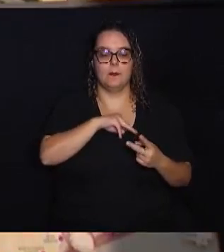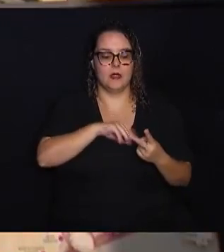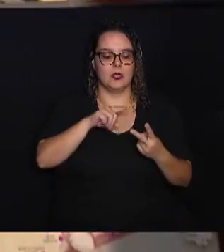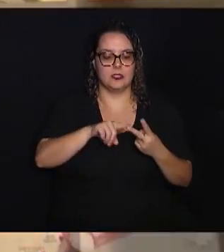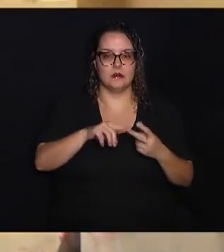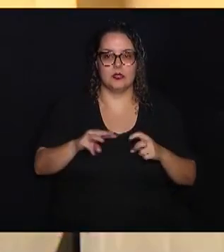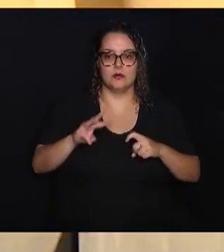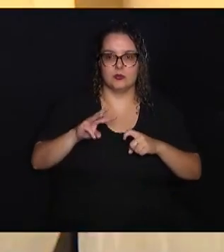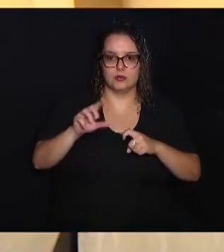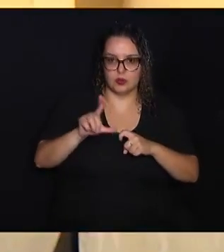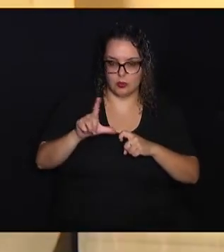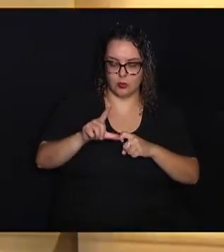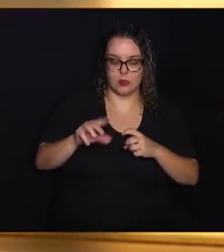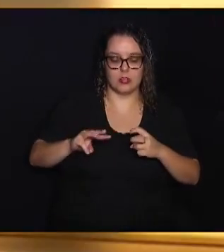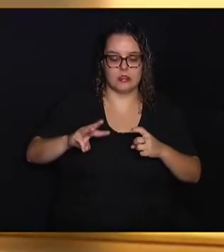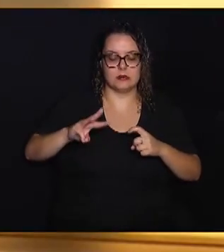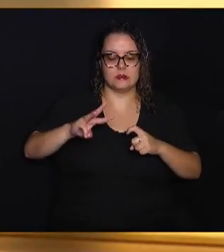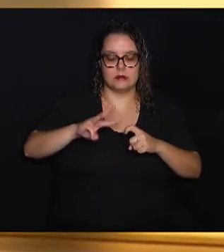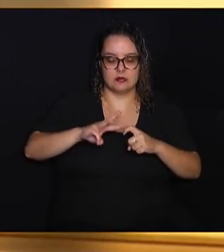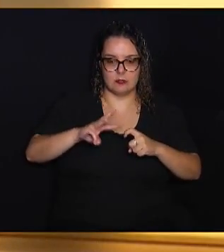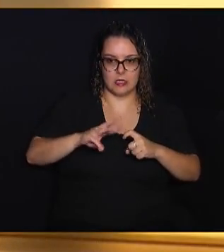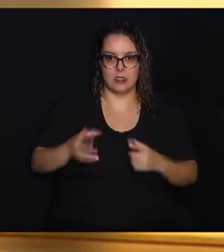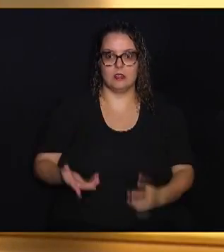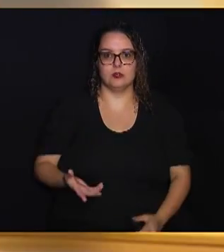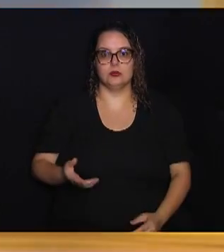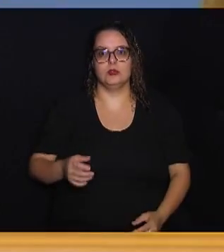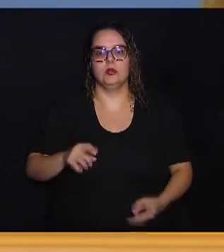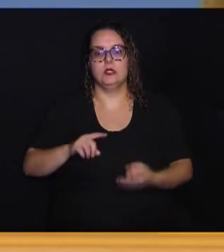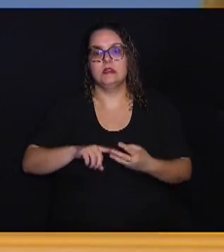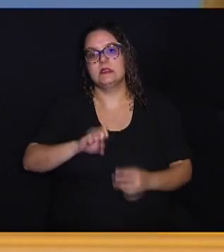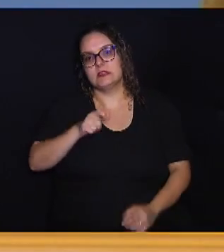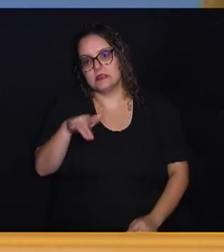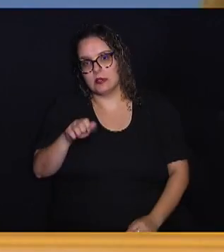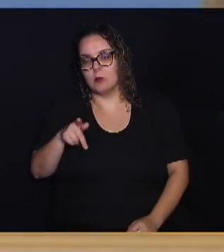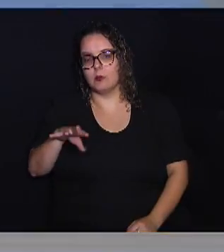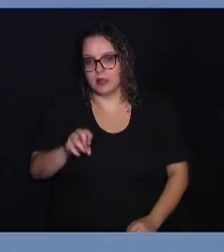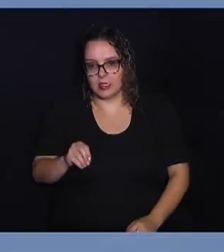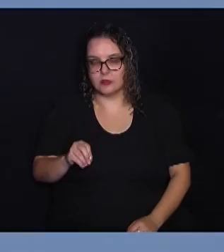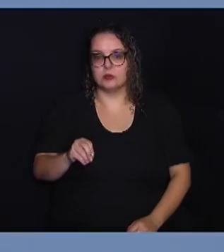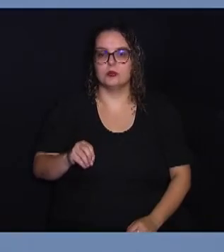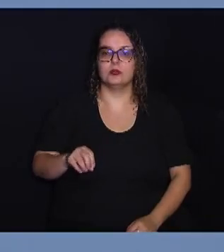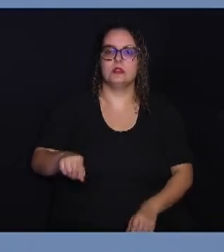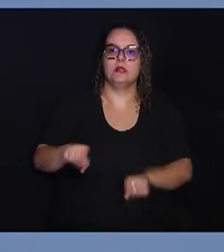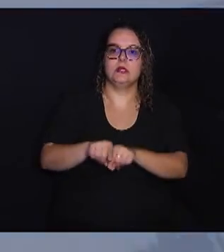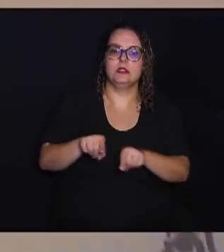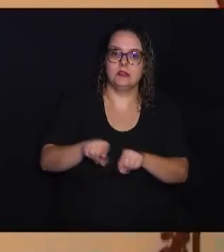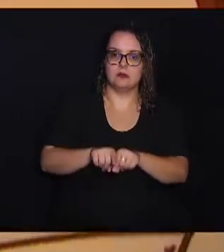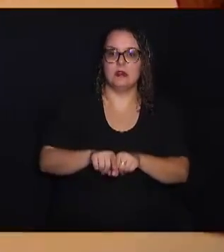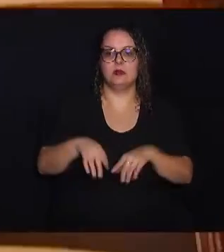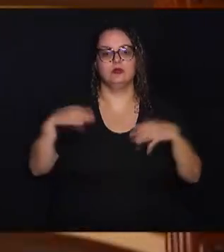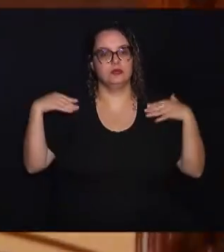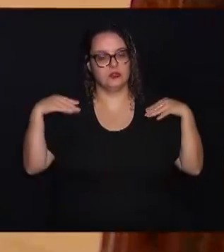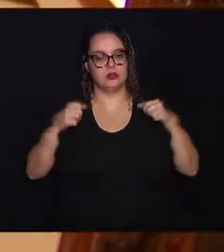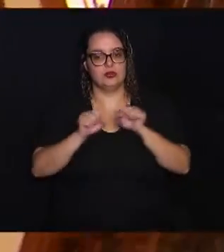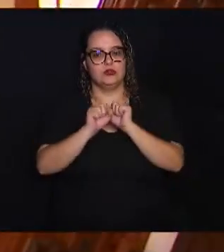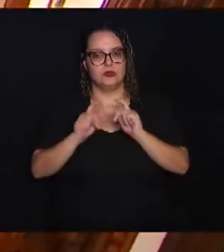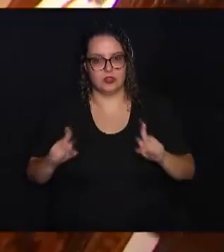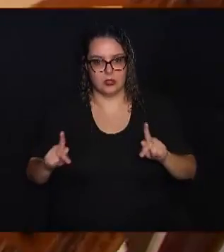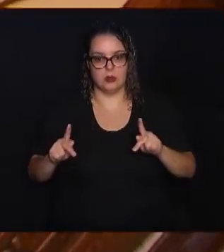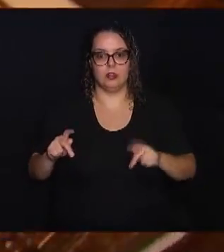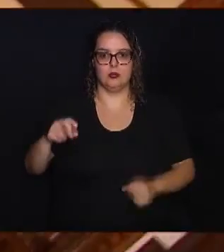e Lucas, São Pedro e São Paulo apóstolo. E no topo, os anjos do Apocalipse. Os lustres